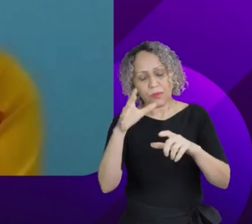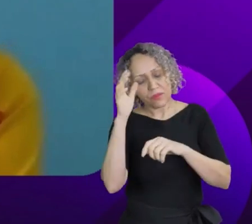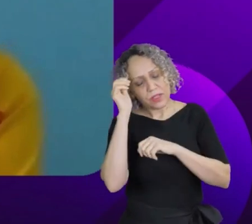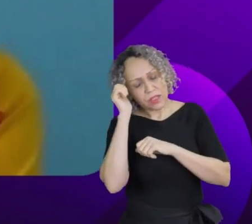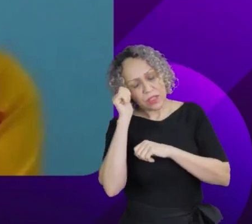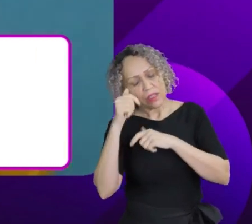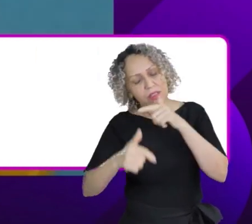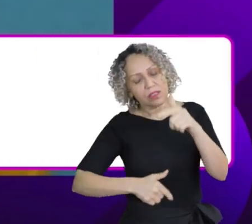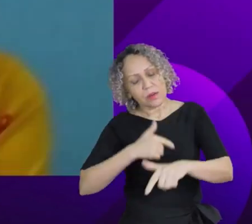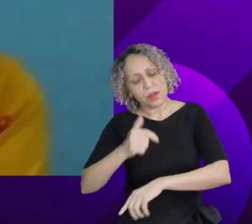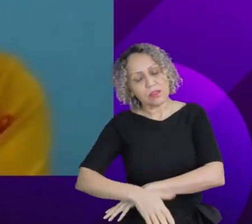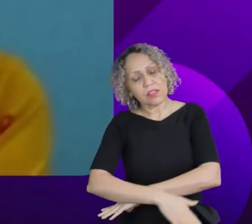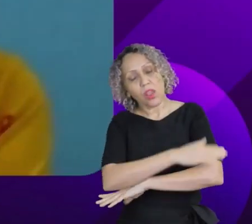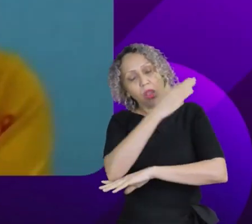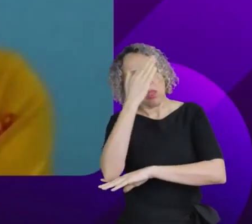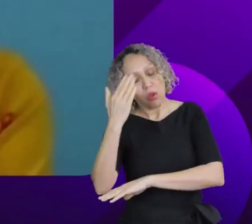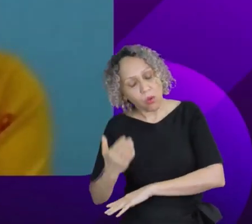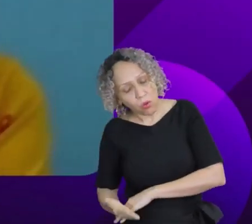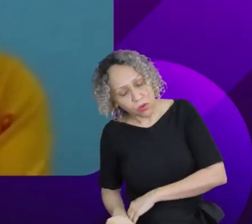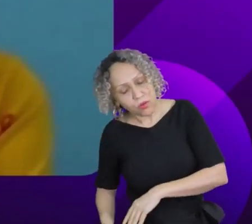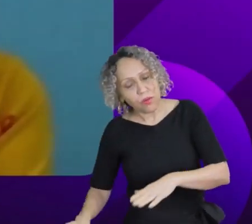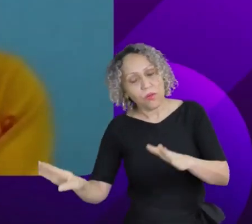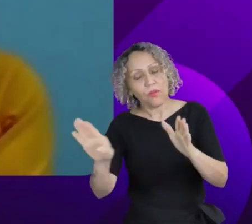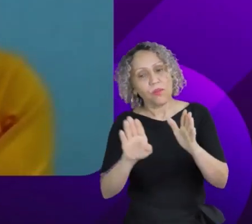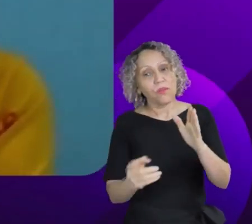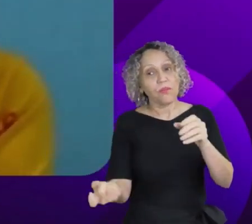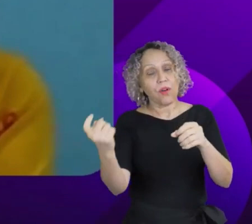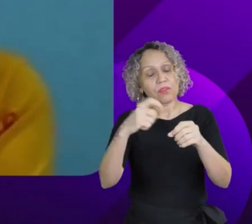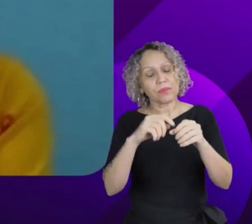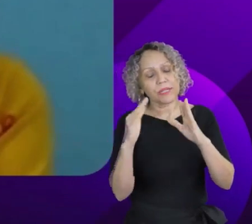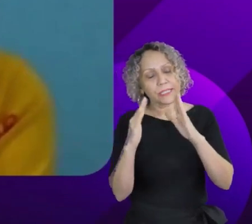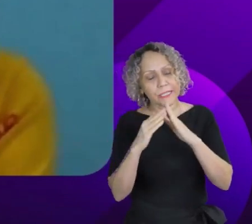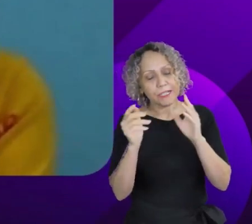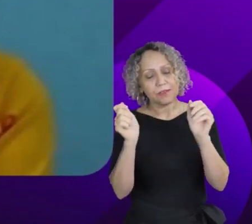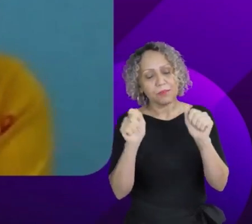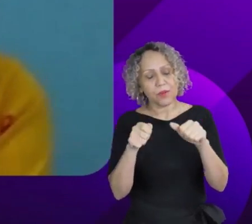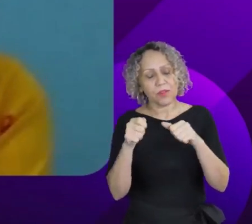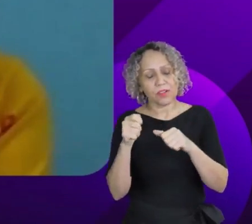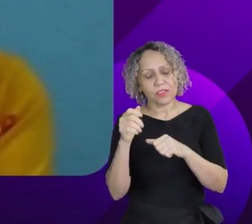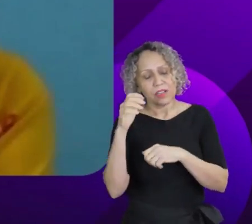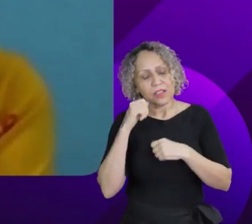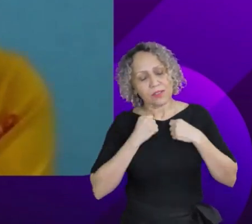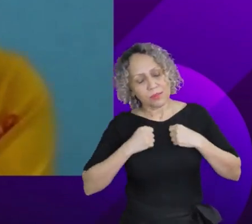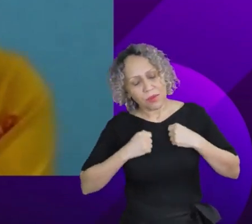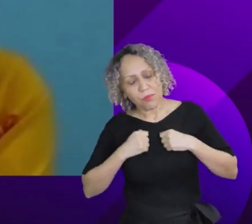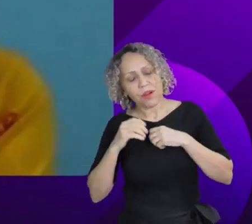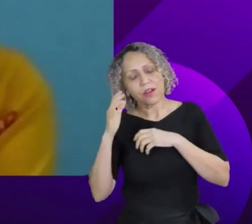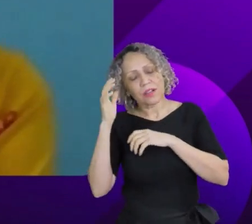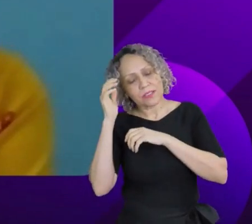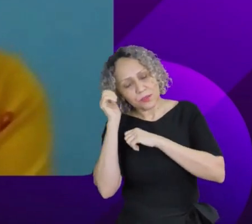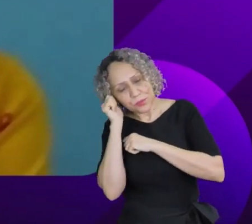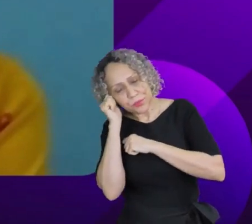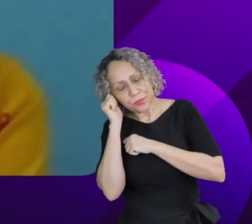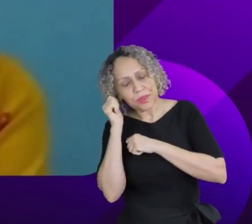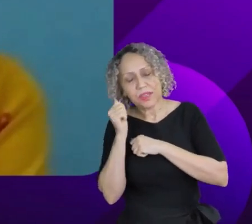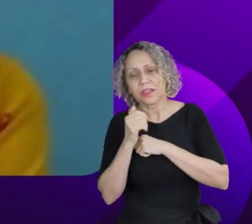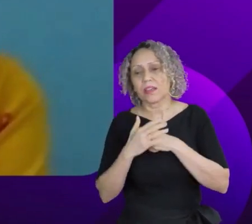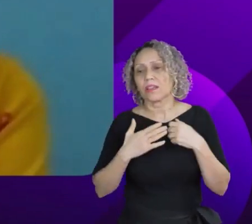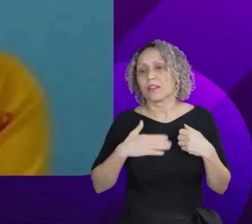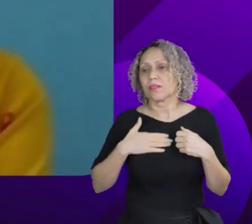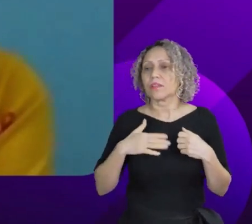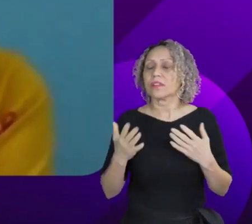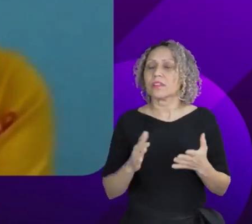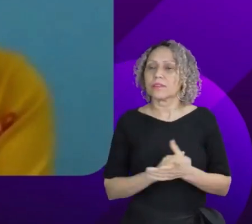chega do trabalho. Então, eu tenho certeza que a autogestão é a ponte, é a solução para nossos problemas. Então, tem hoje